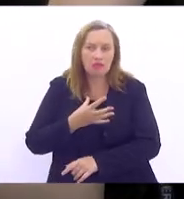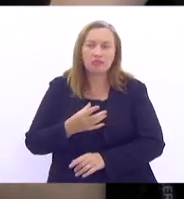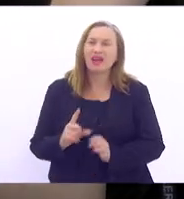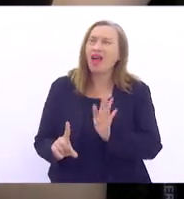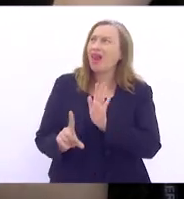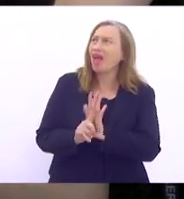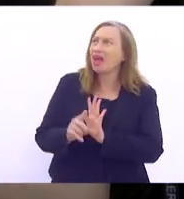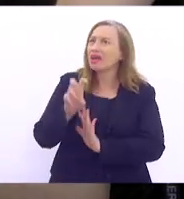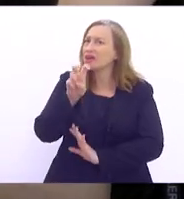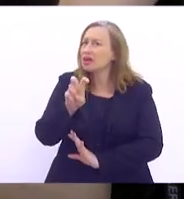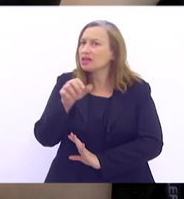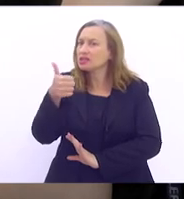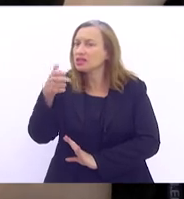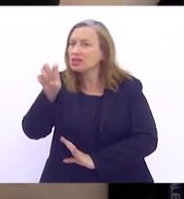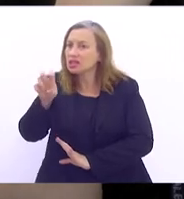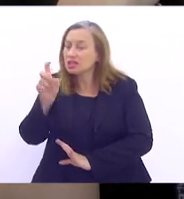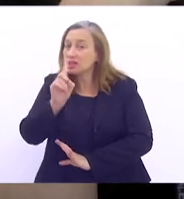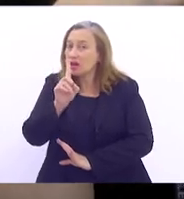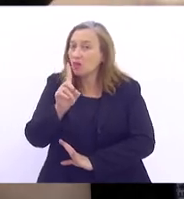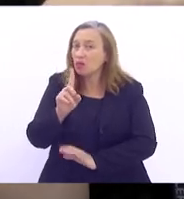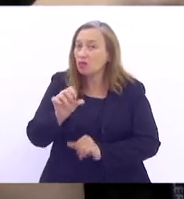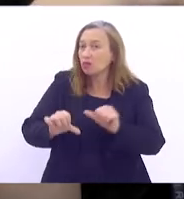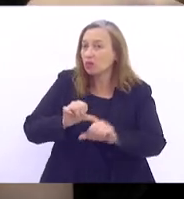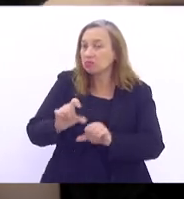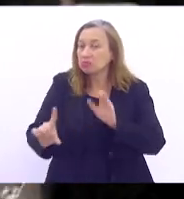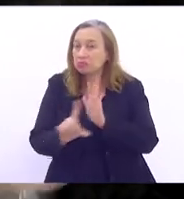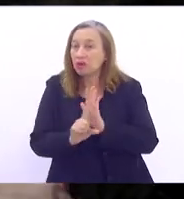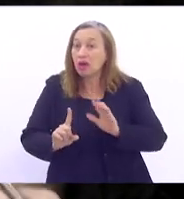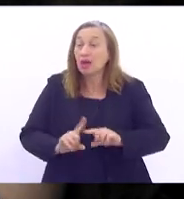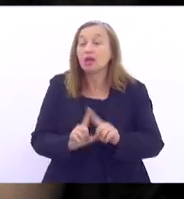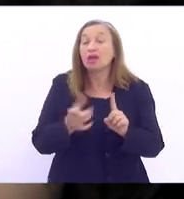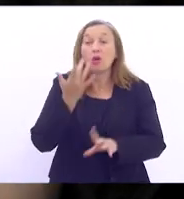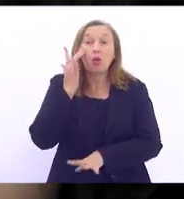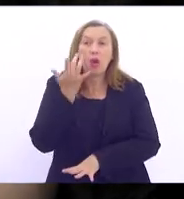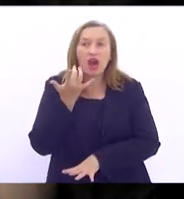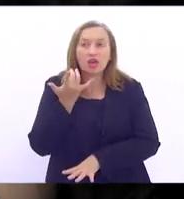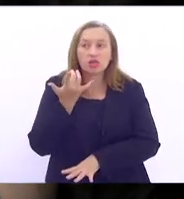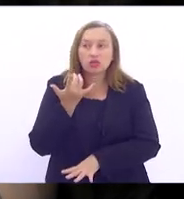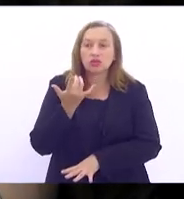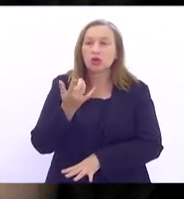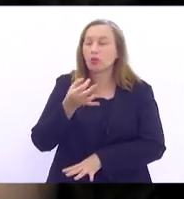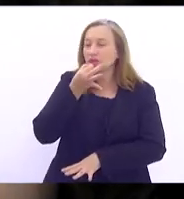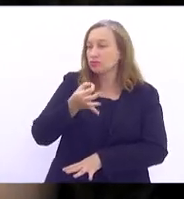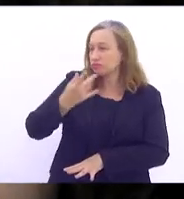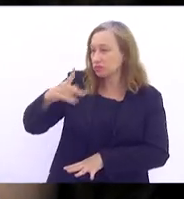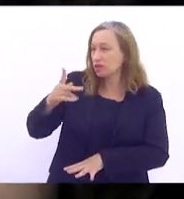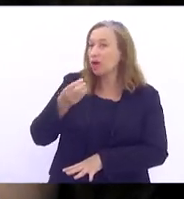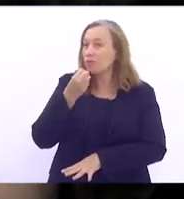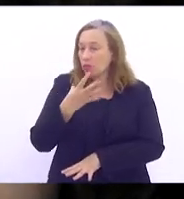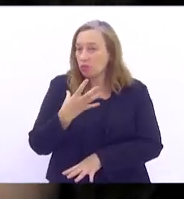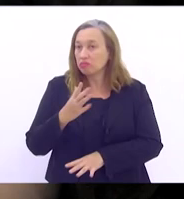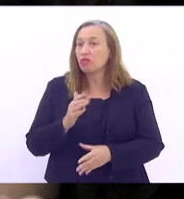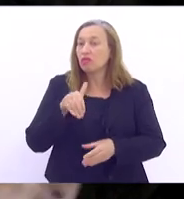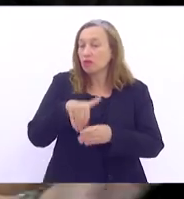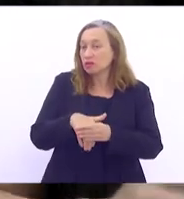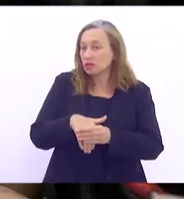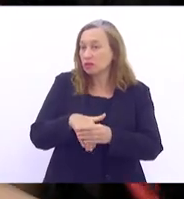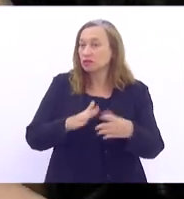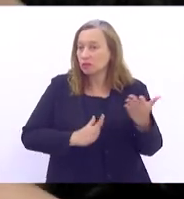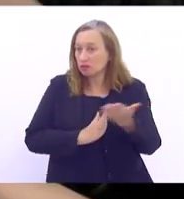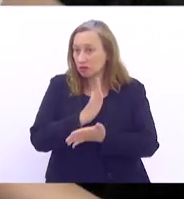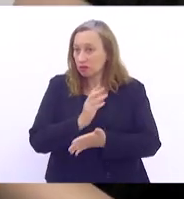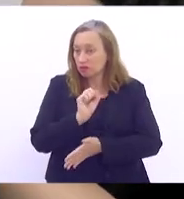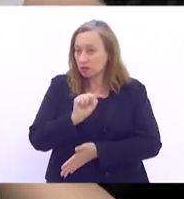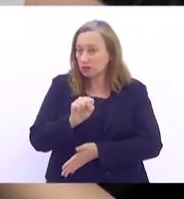lei 515 ainda não é lei. Então, acho que no recurso dele ele argumentou bem. Então, a gente vai votar favoravelmente. E